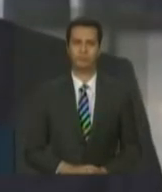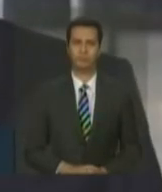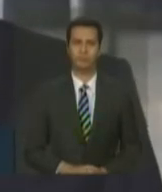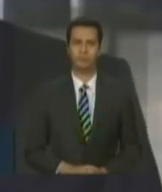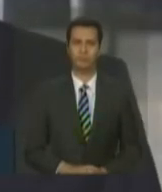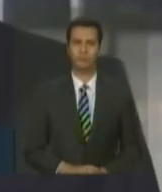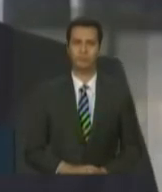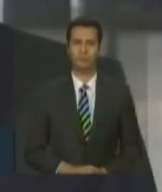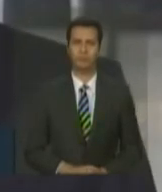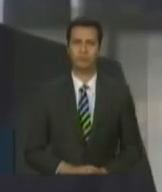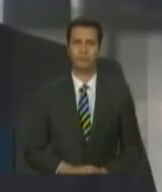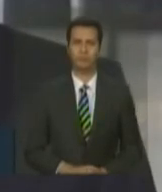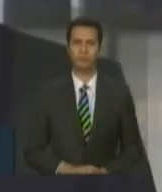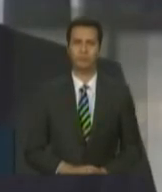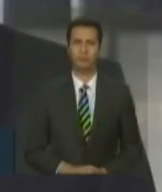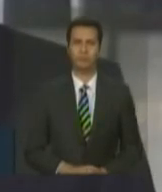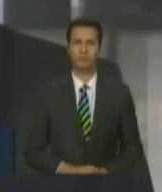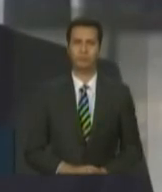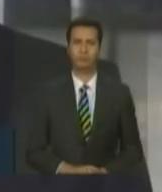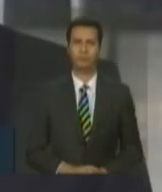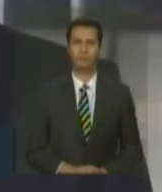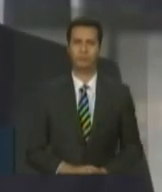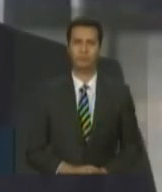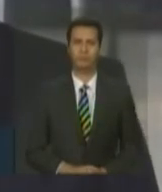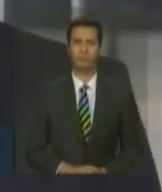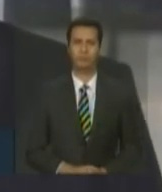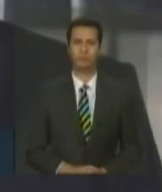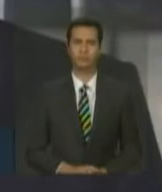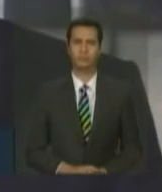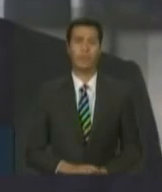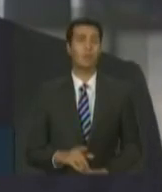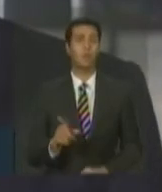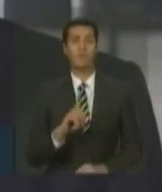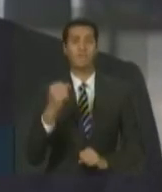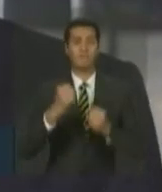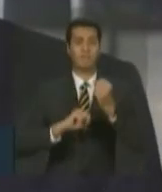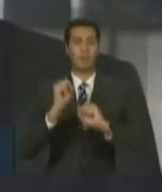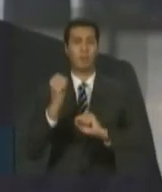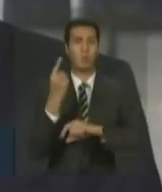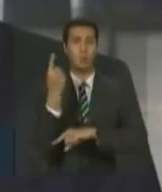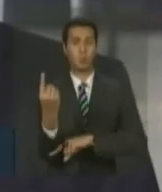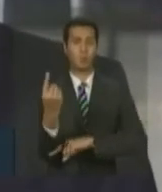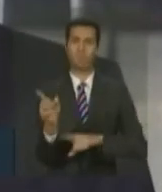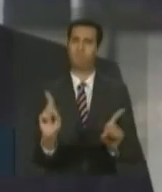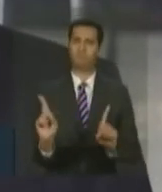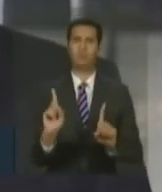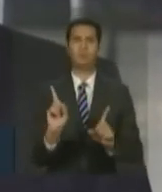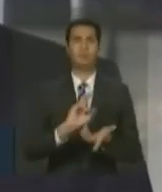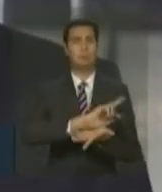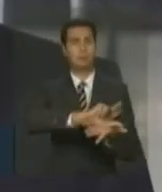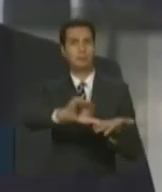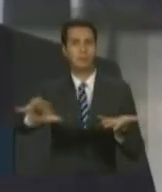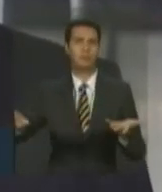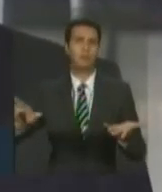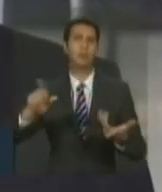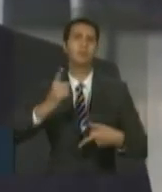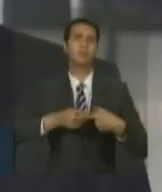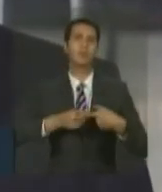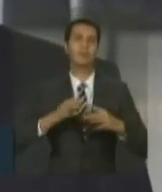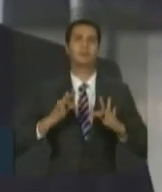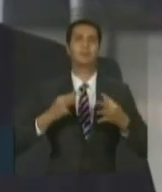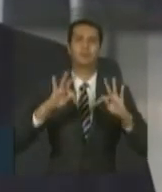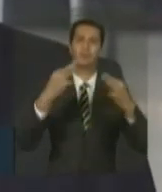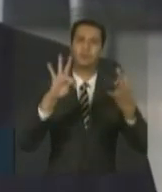investimento? Não é uma única fábrica. Será mais de uma fábrica, porque ela são